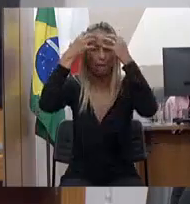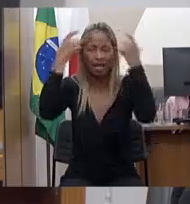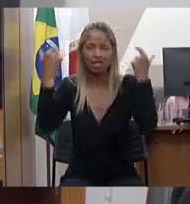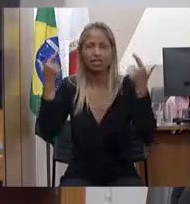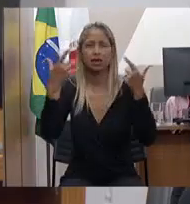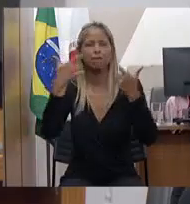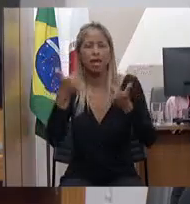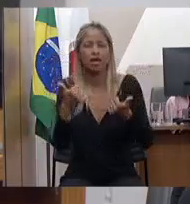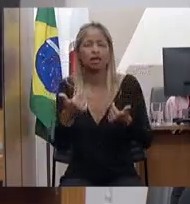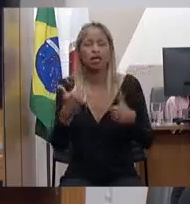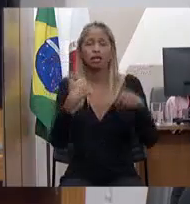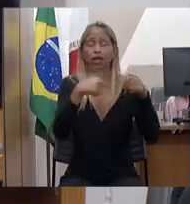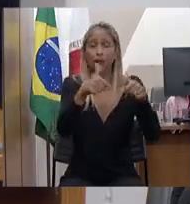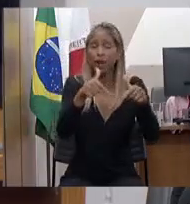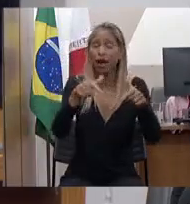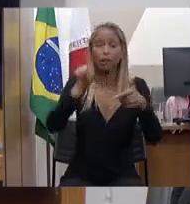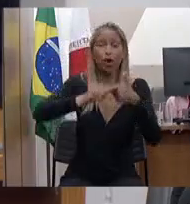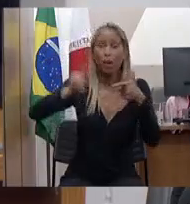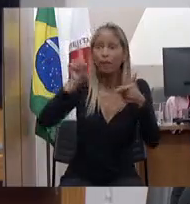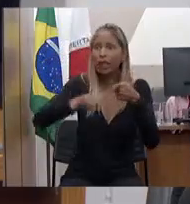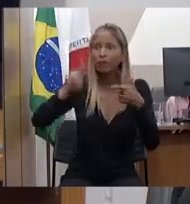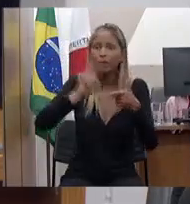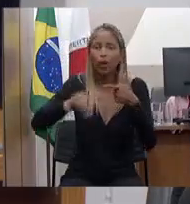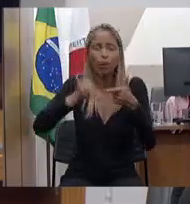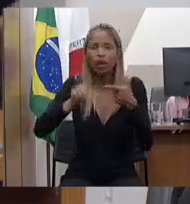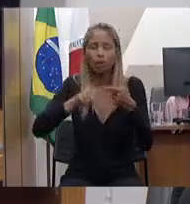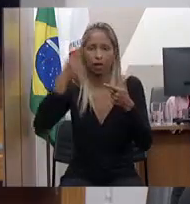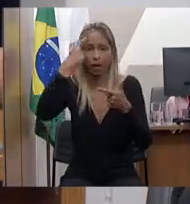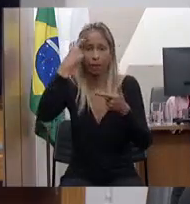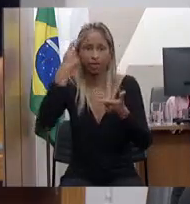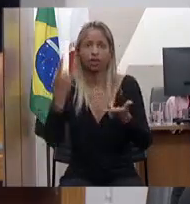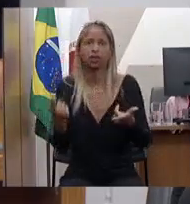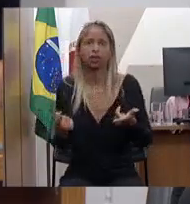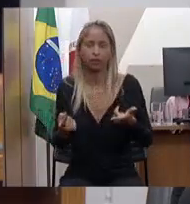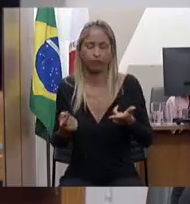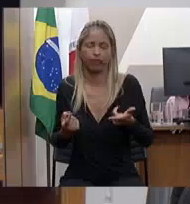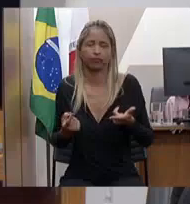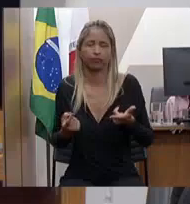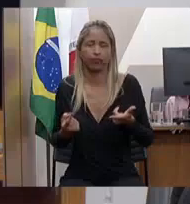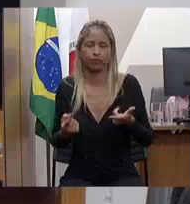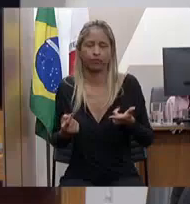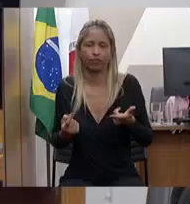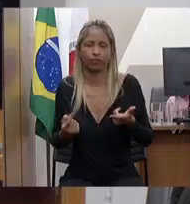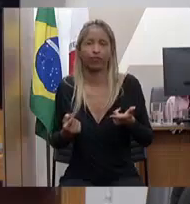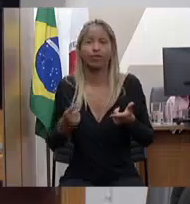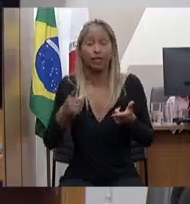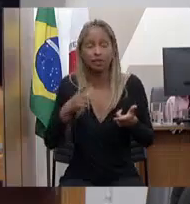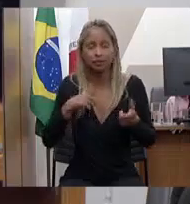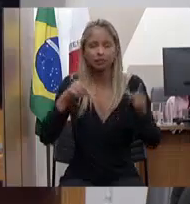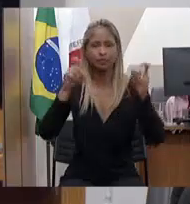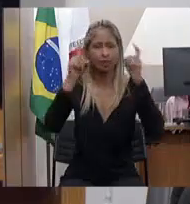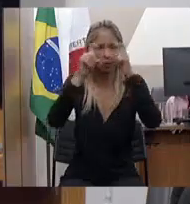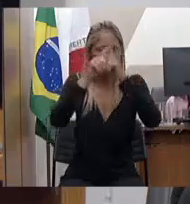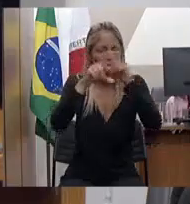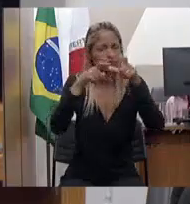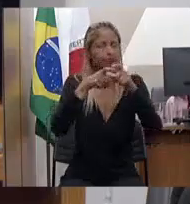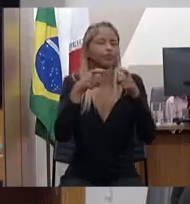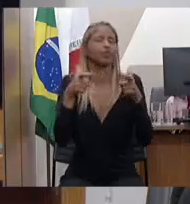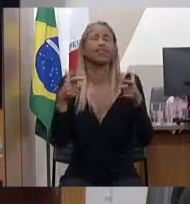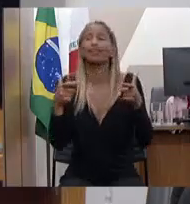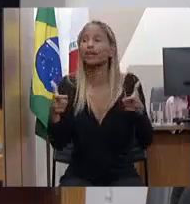cheirando problemas de saúde mental Temos uma dificuldade enorme